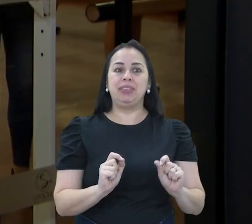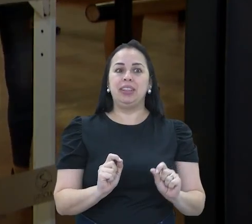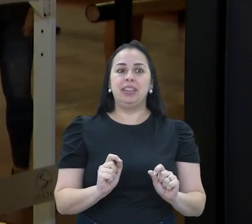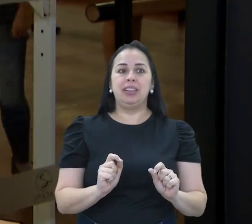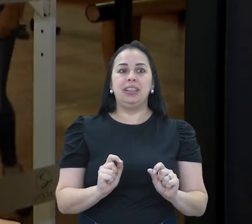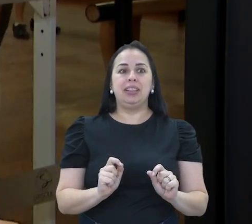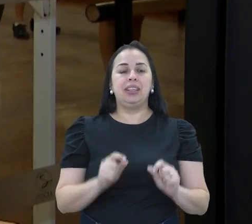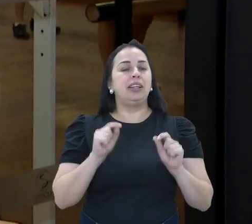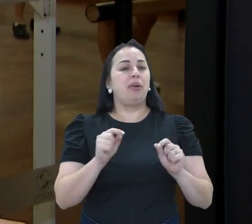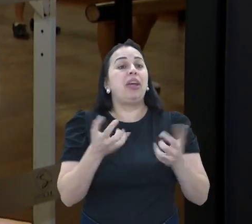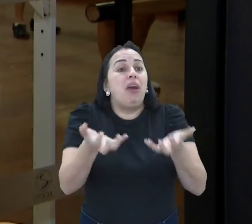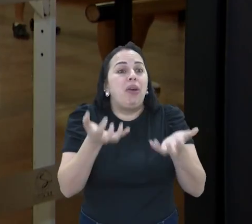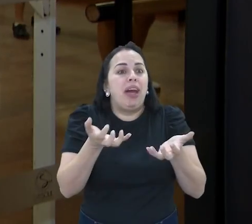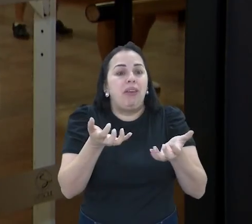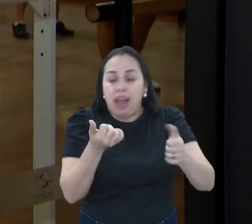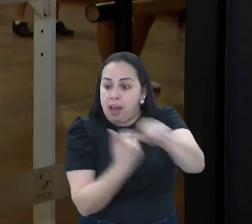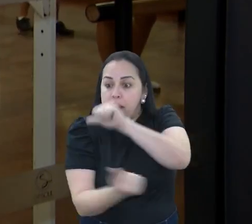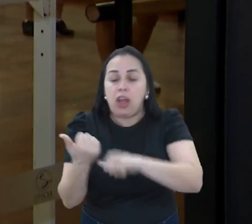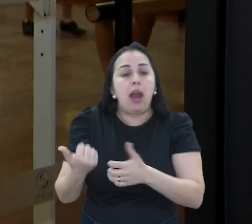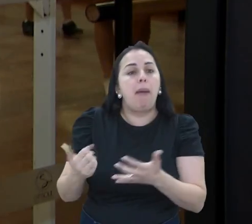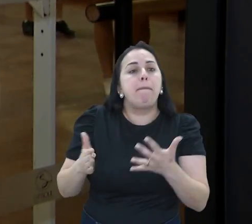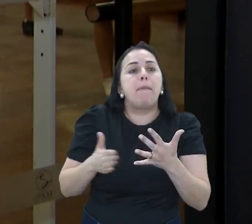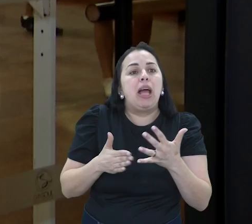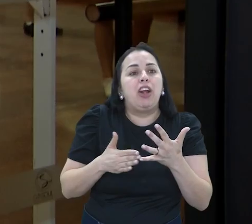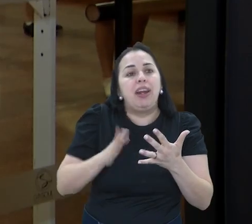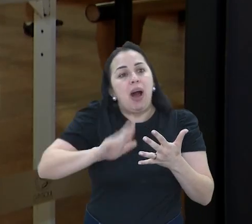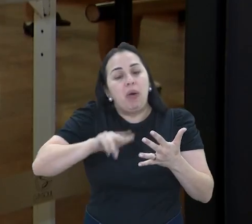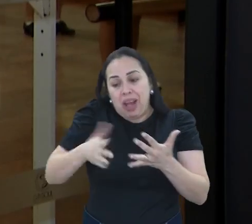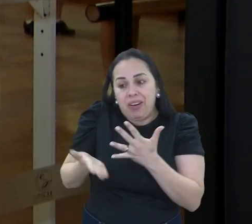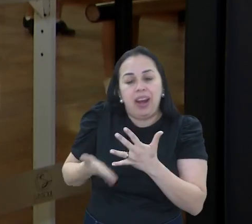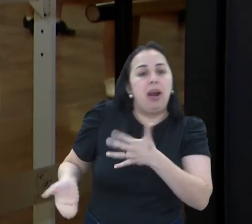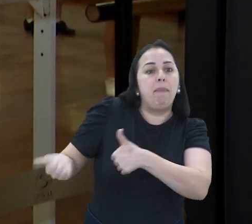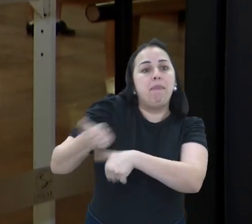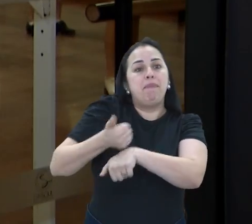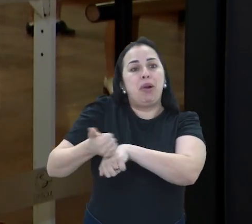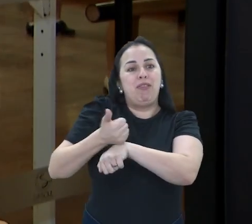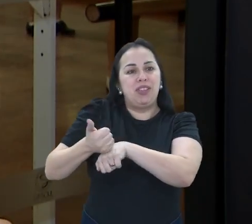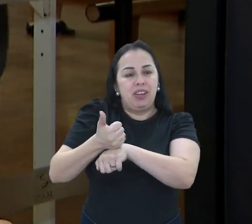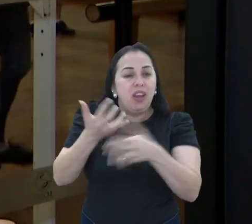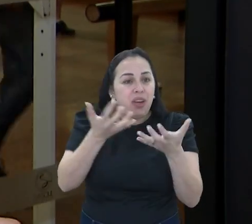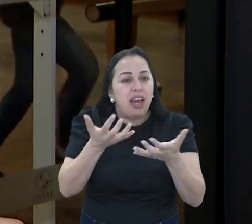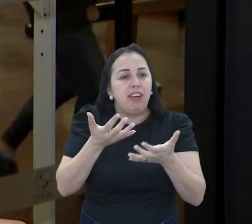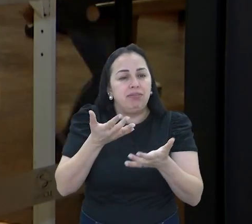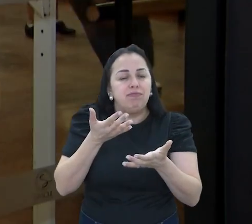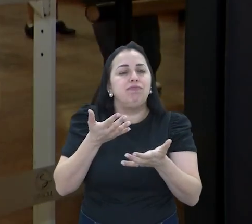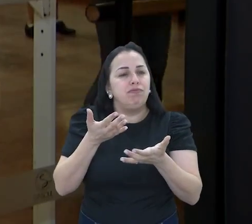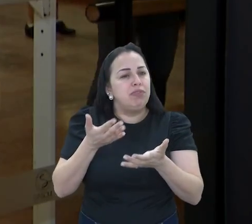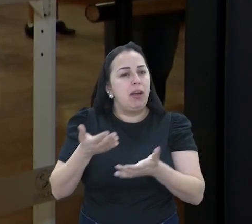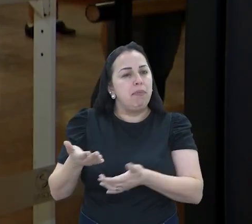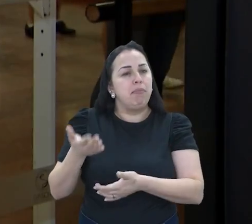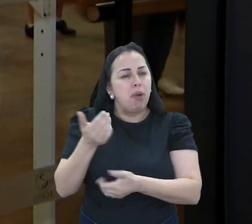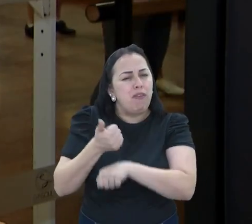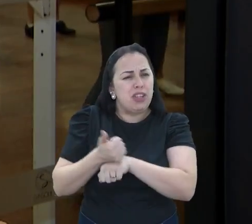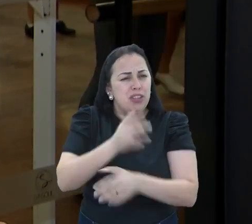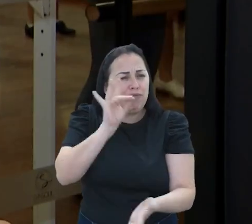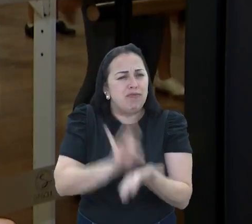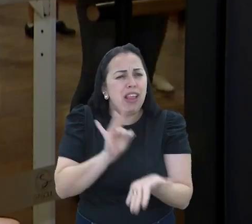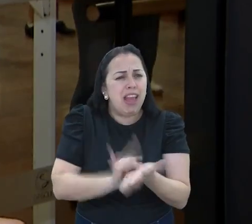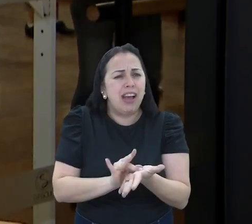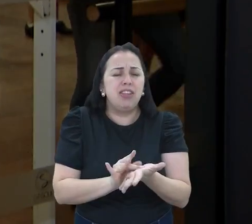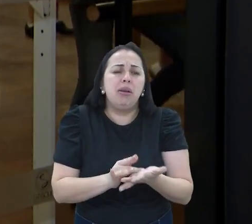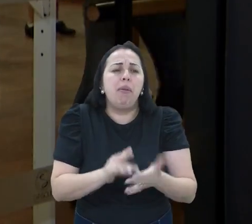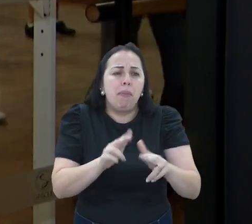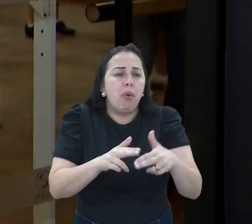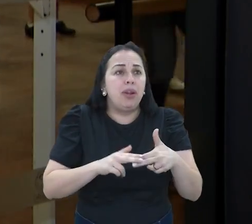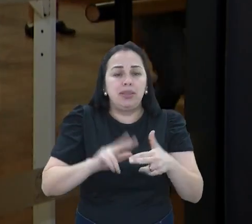mais levar isso só como um hobby, sabe? Que aquilo era realmente a minha vida e que eu queria viver disso. Então foi, acho que nesse